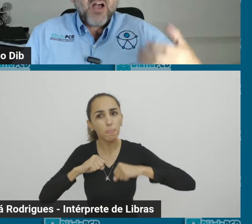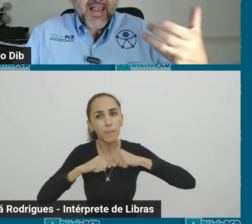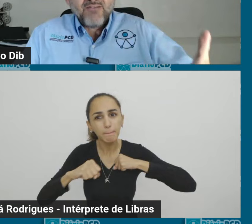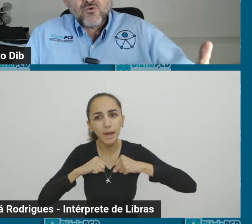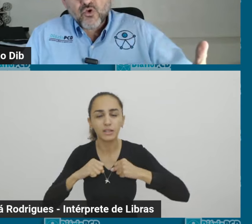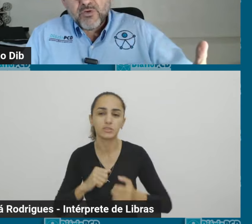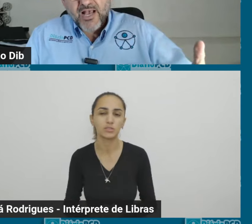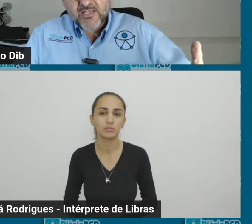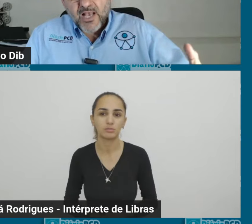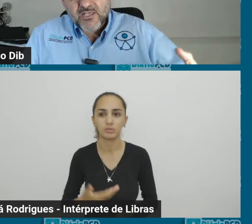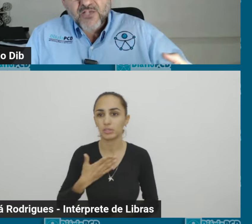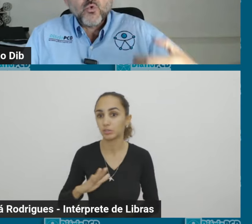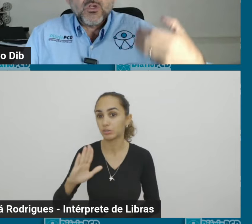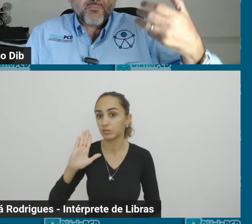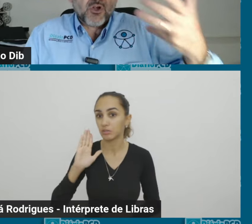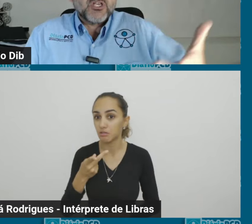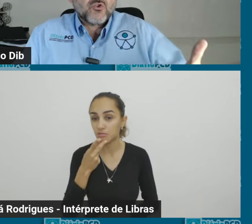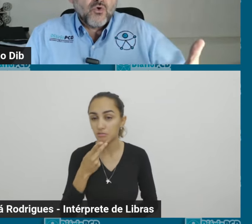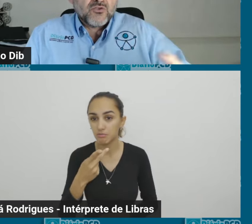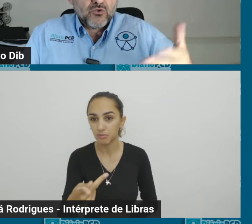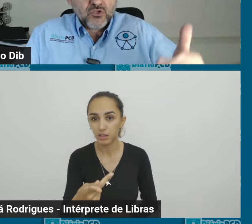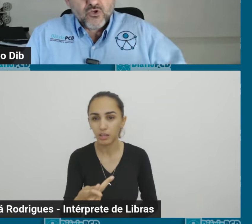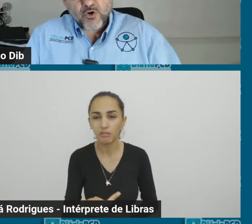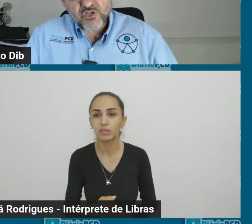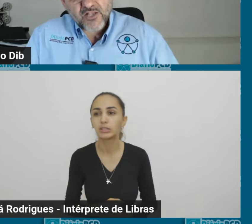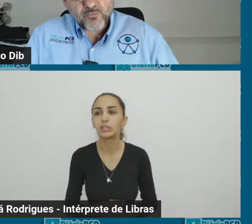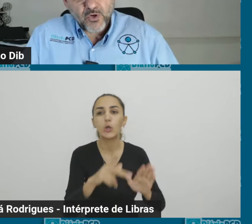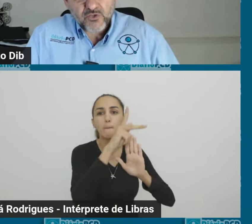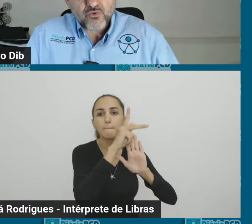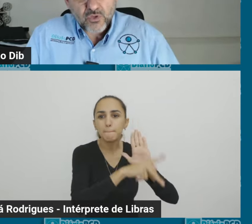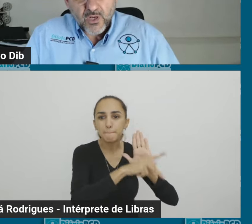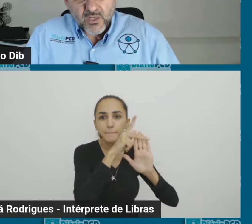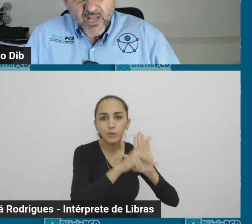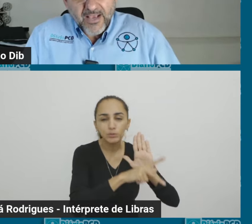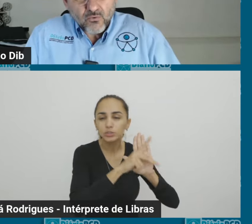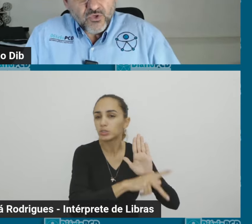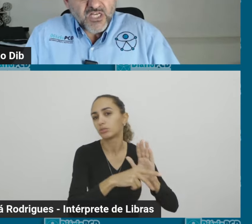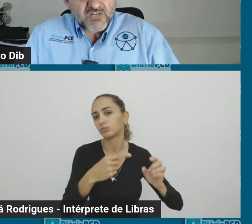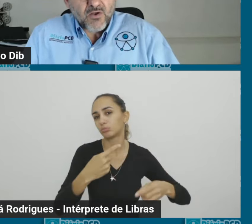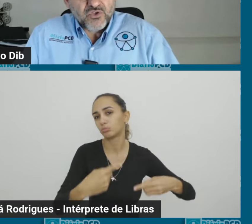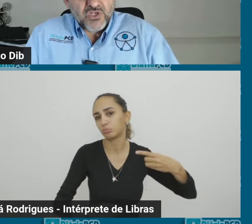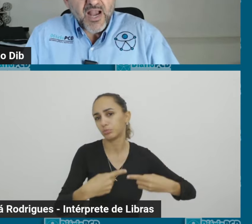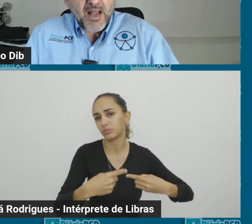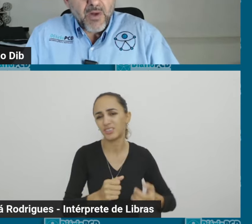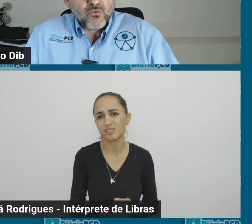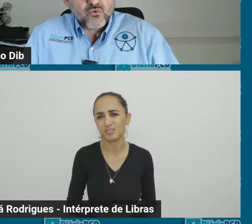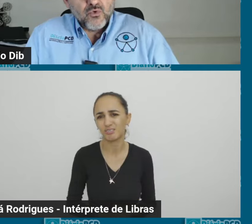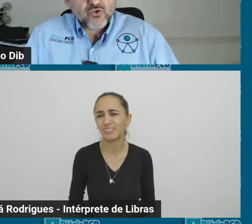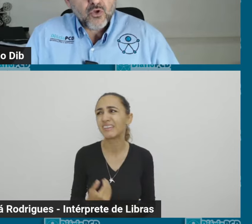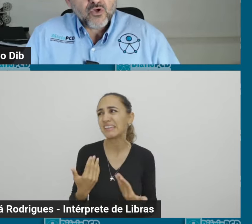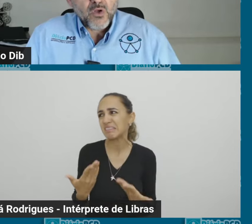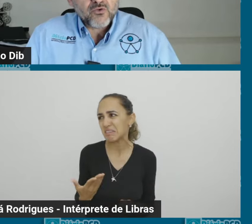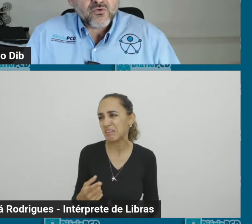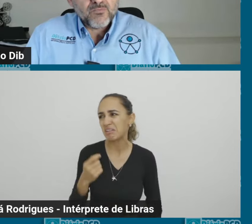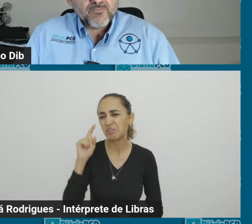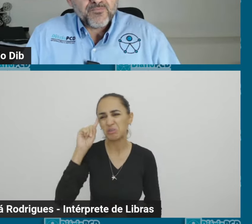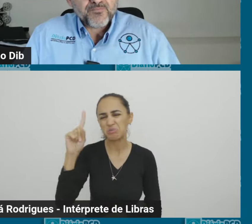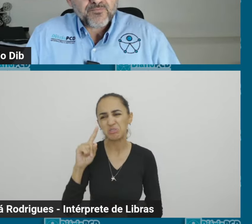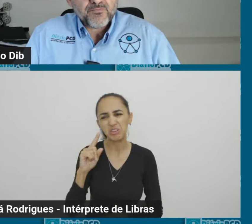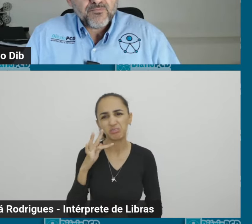candidatos falavam sobre as suas projeções e os seus projetos políticos. Será que um dia a gente vai conseguir acabar com tudo isso, doutor